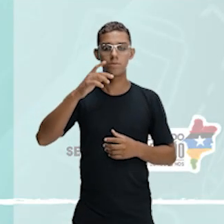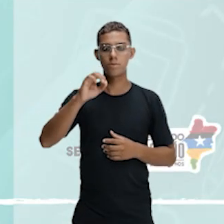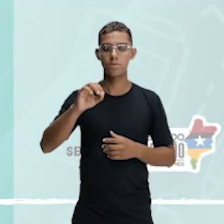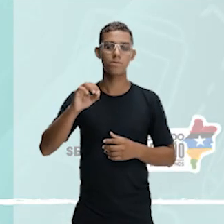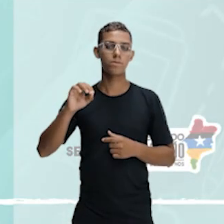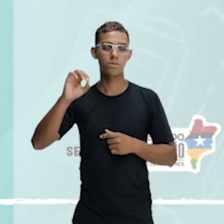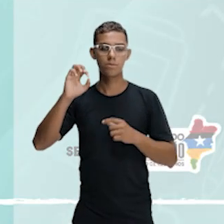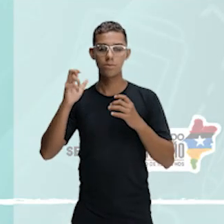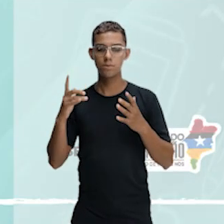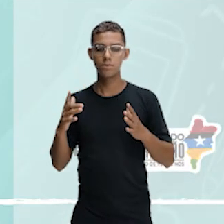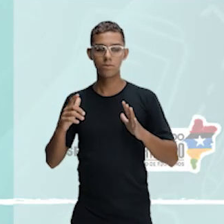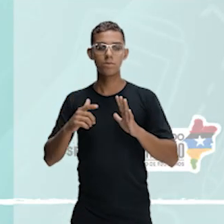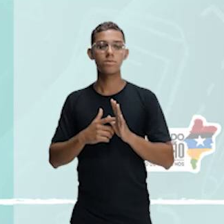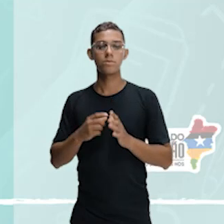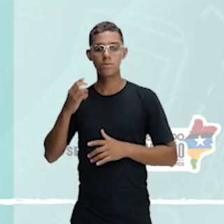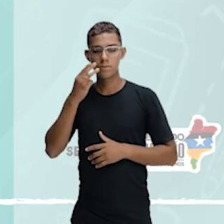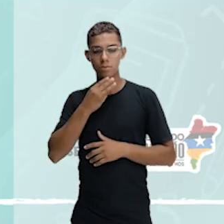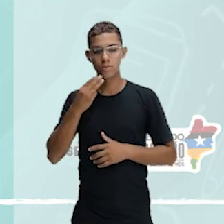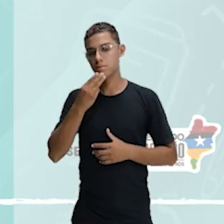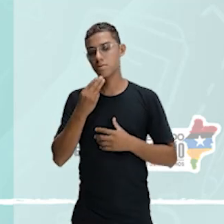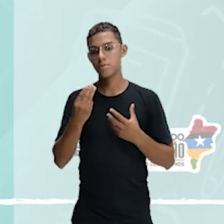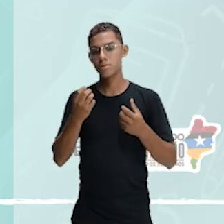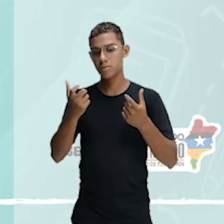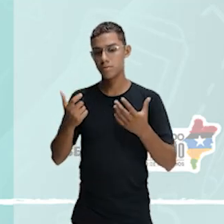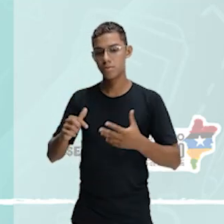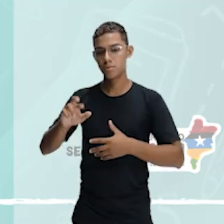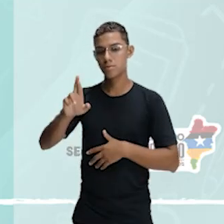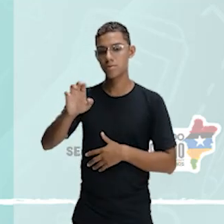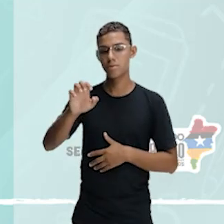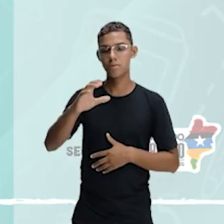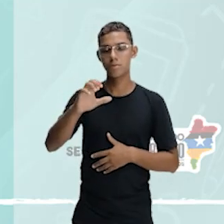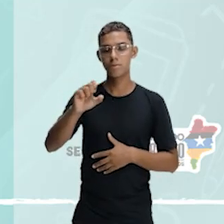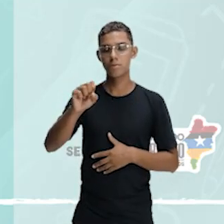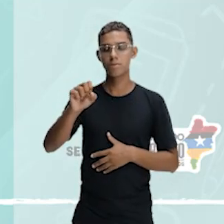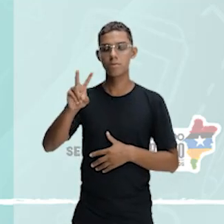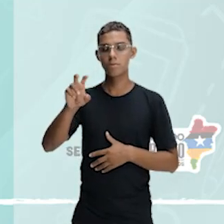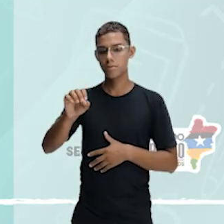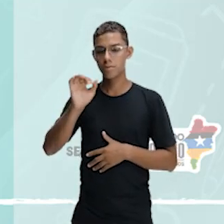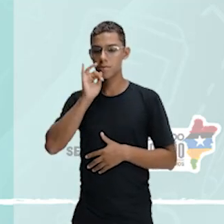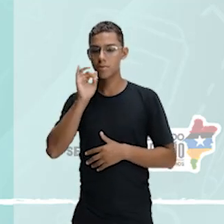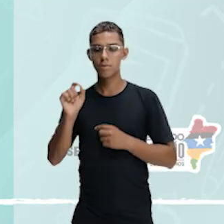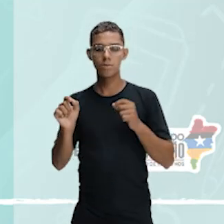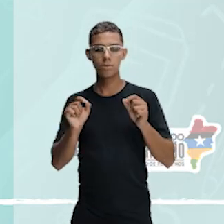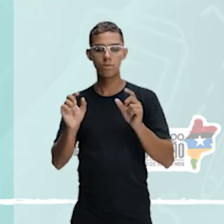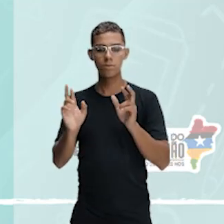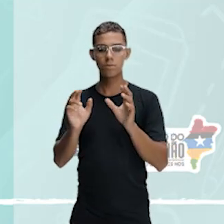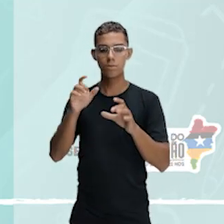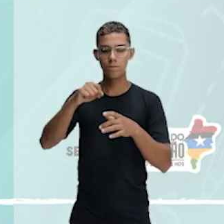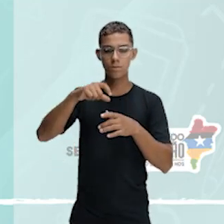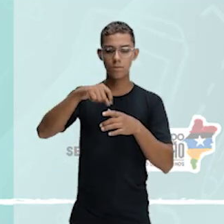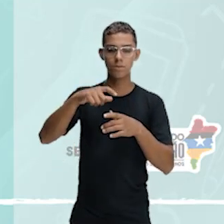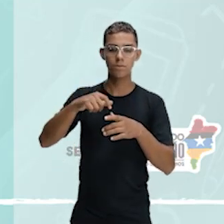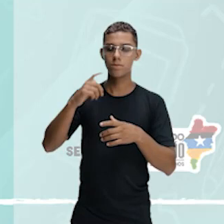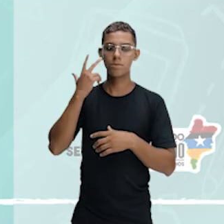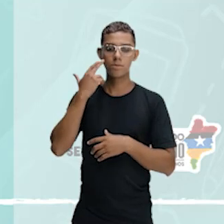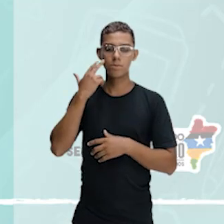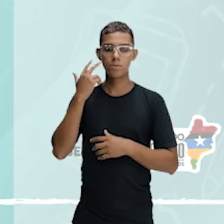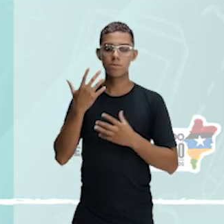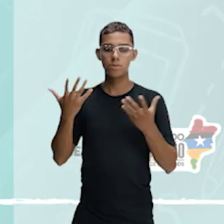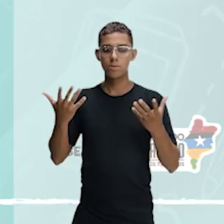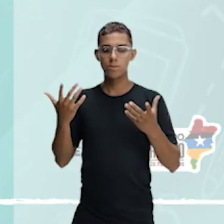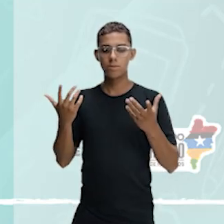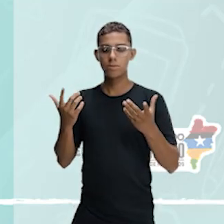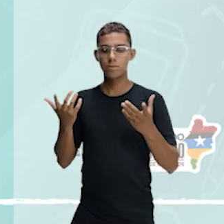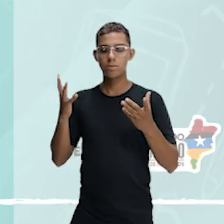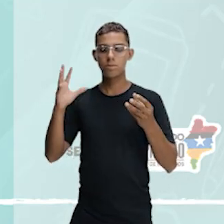milho doce, é recessivo em relação ao gene para sementes lisas, que é o milho normal. Do cruzamento